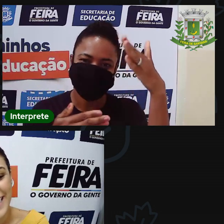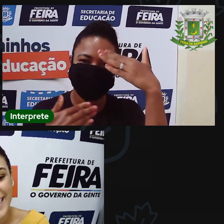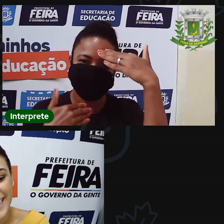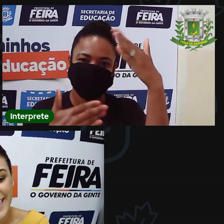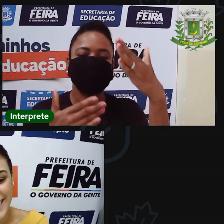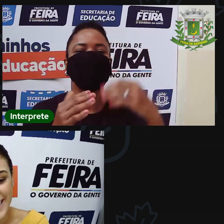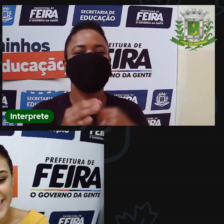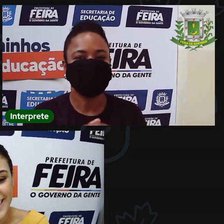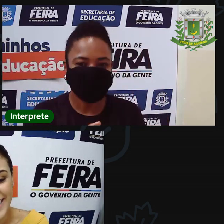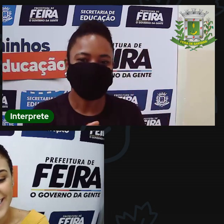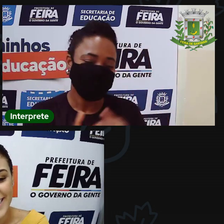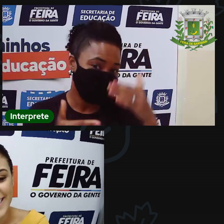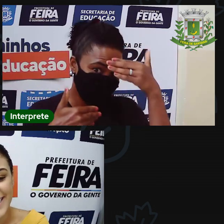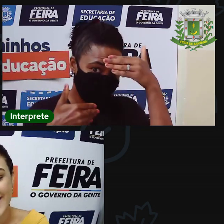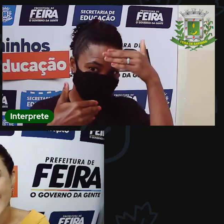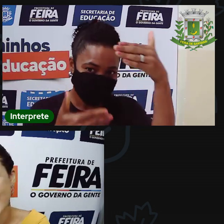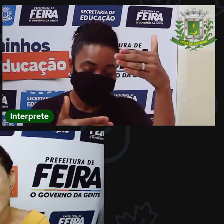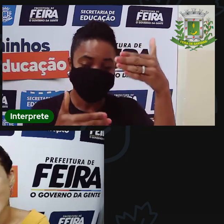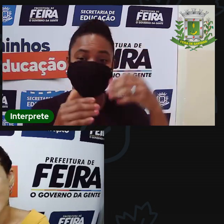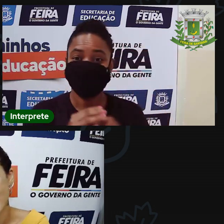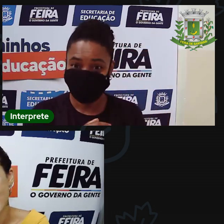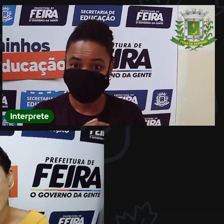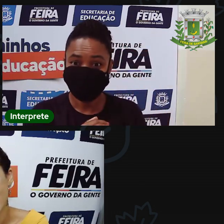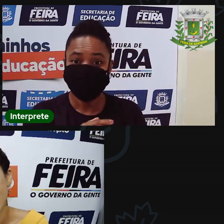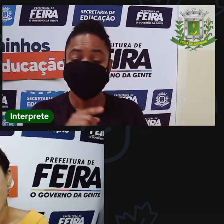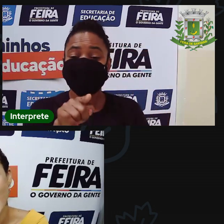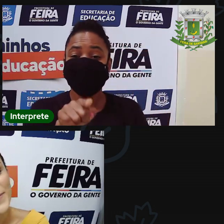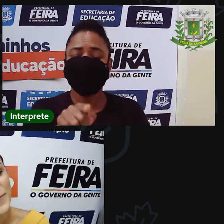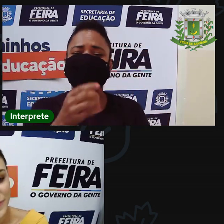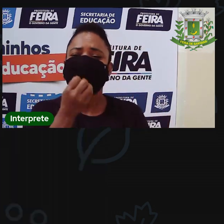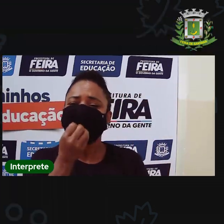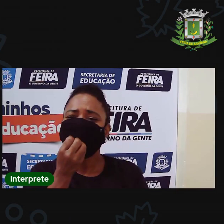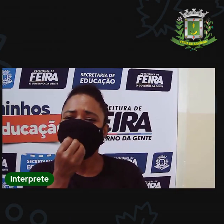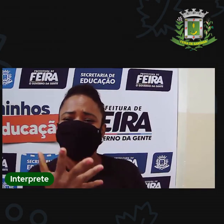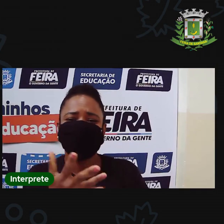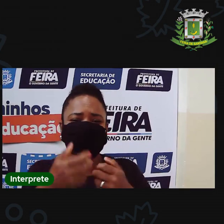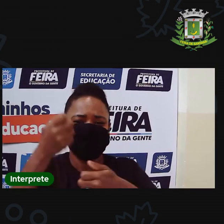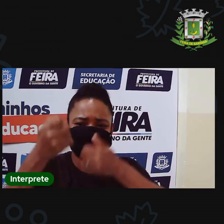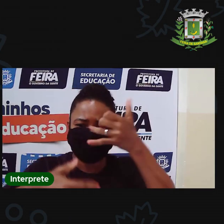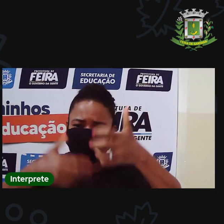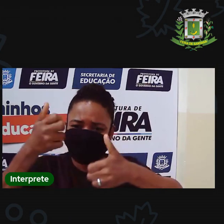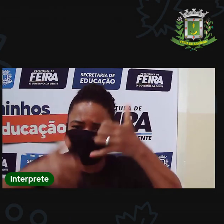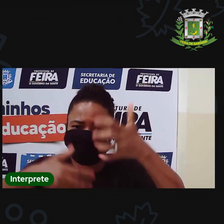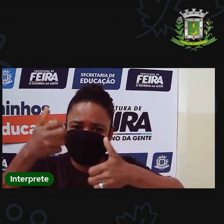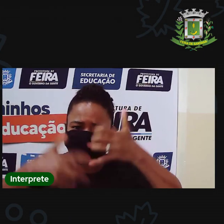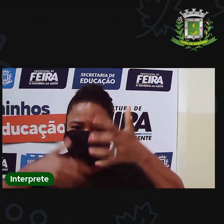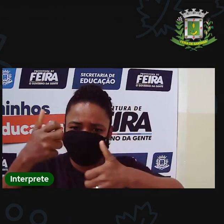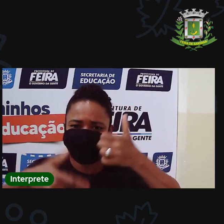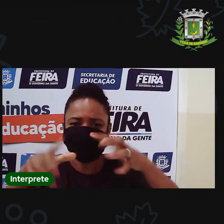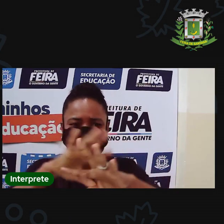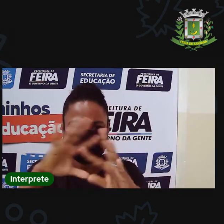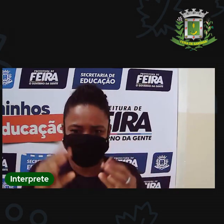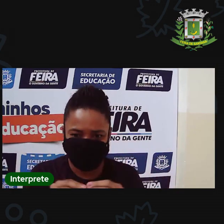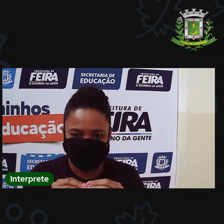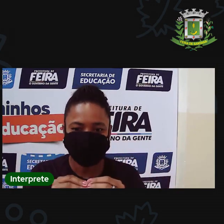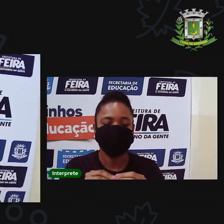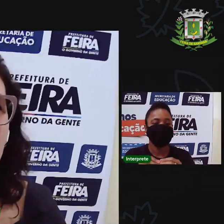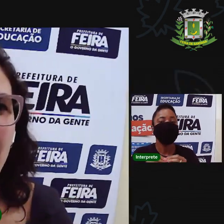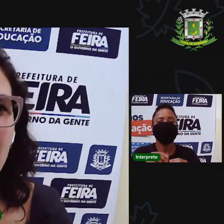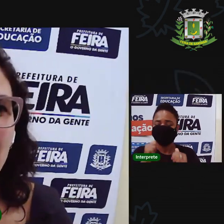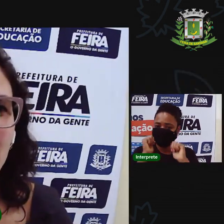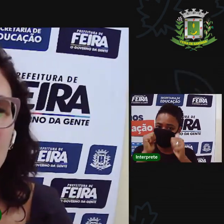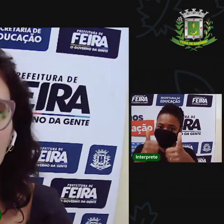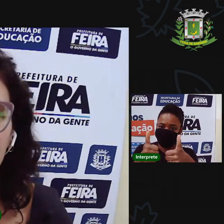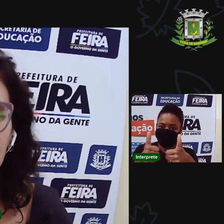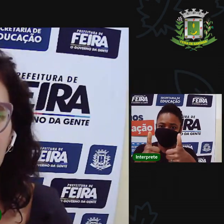Isso, obrigada, Marília, aí pelas suas palavras, né? Você trouxe bastante informação, foi algo bem descontraído, bem legal. Valeu. E